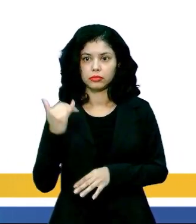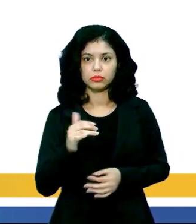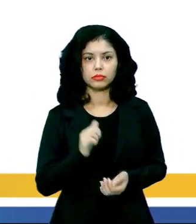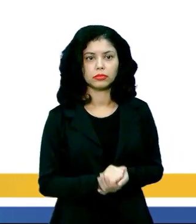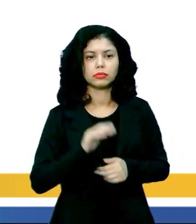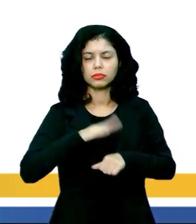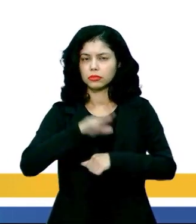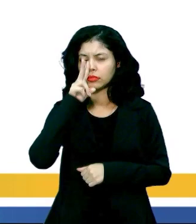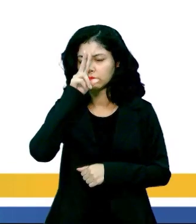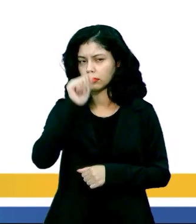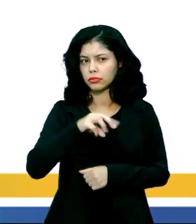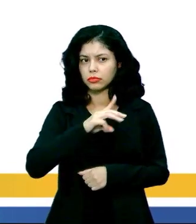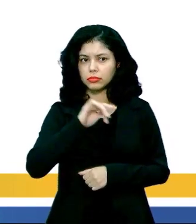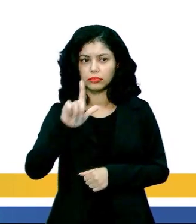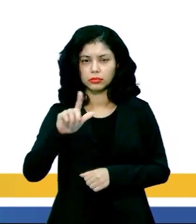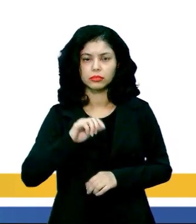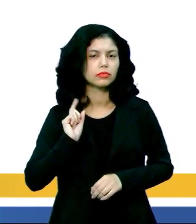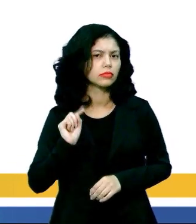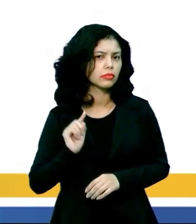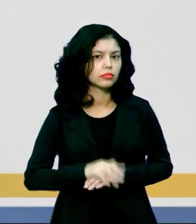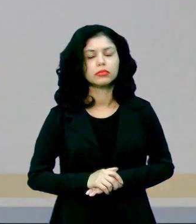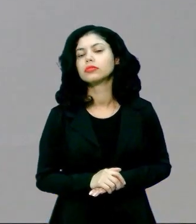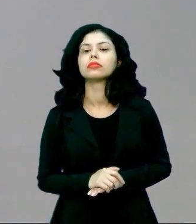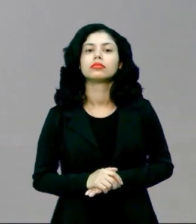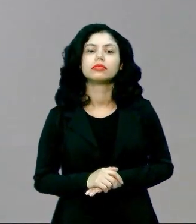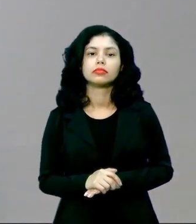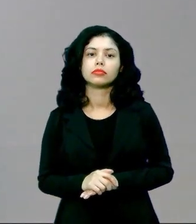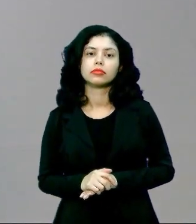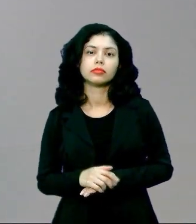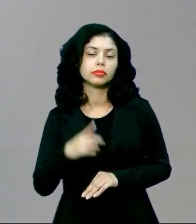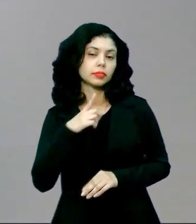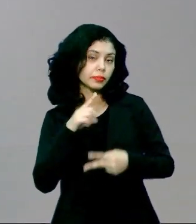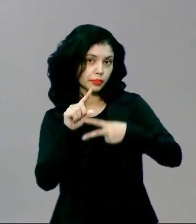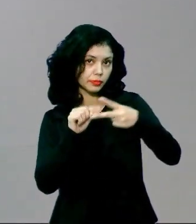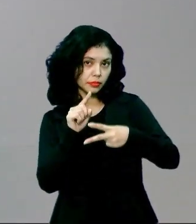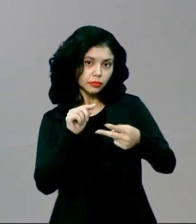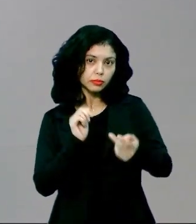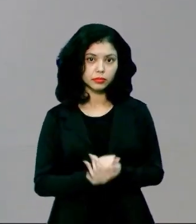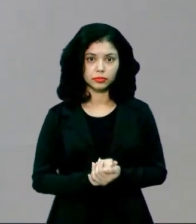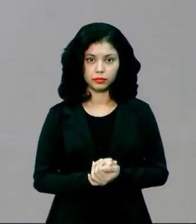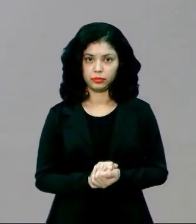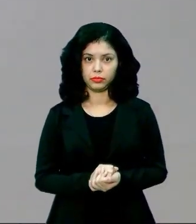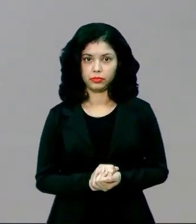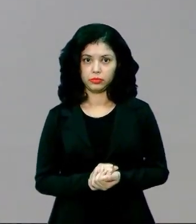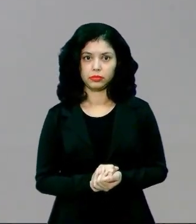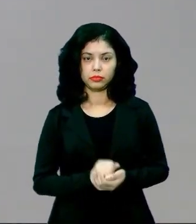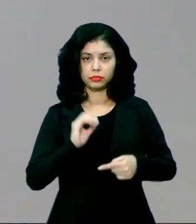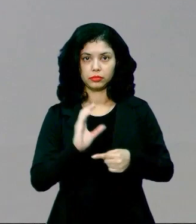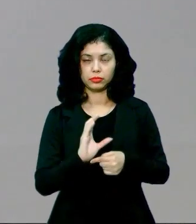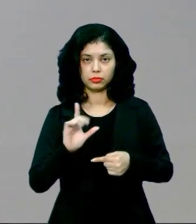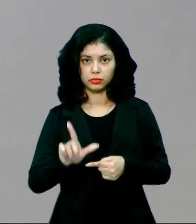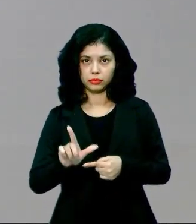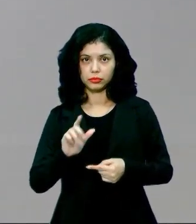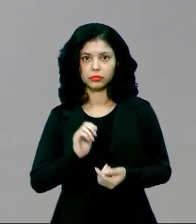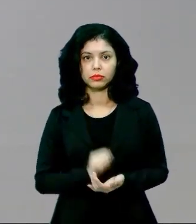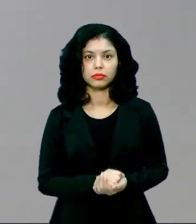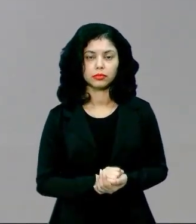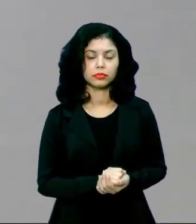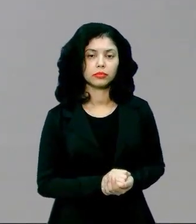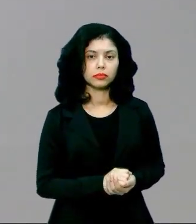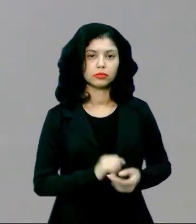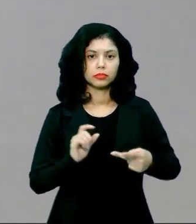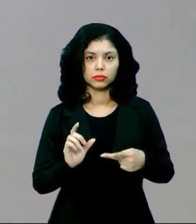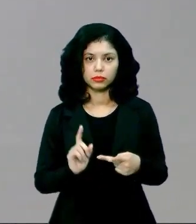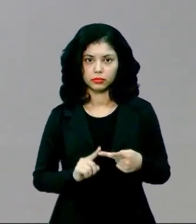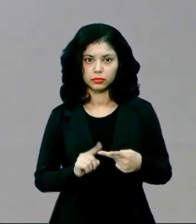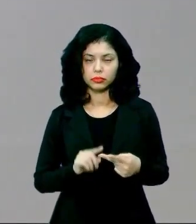do eletrólito mais forte em mol por litro é... Bom, nós temos 2 eletrólitos, cloreto férrico, FeSL3,